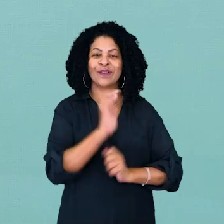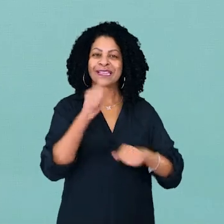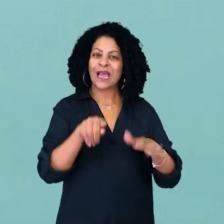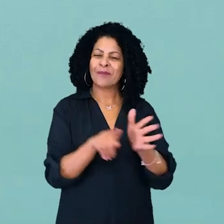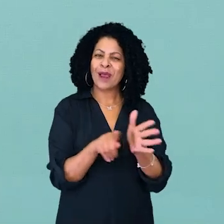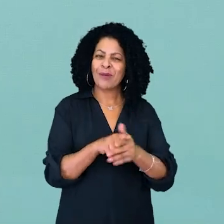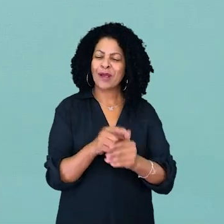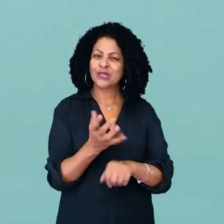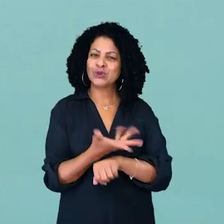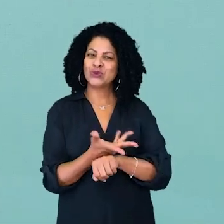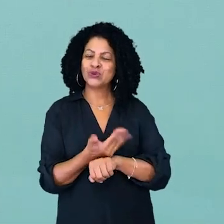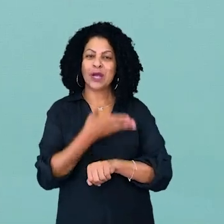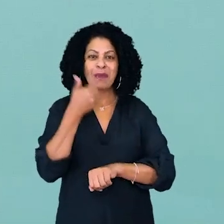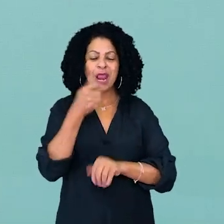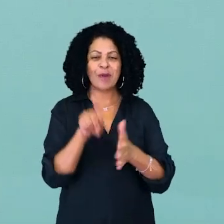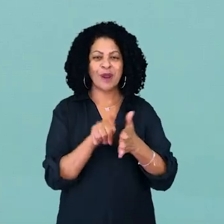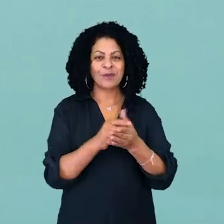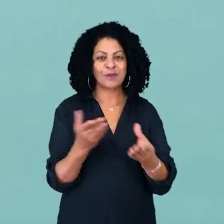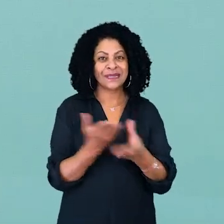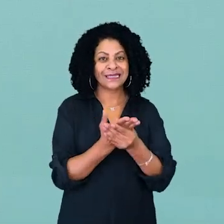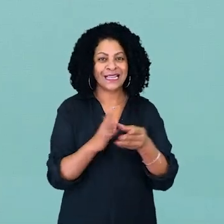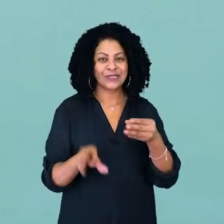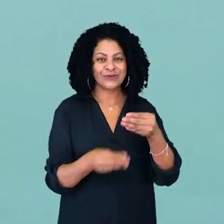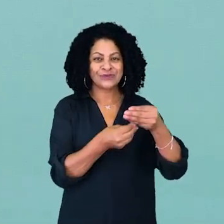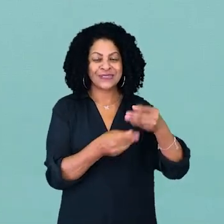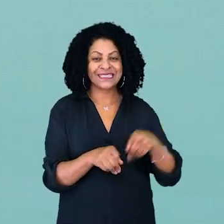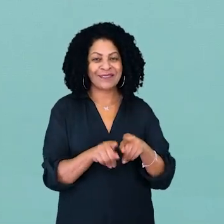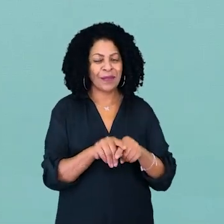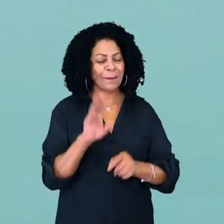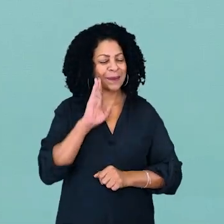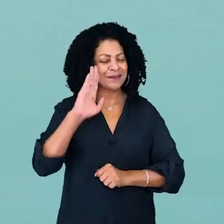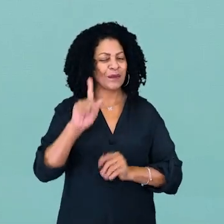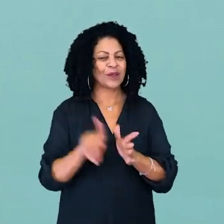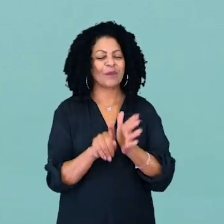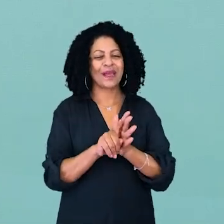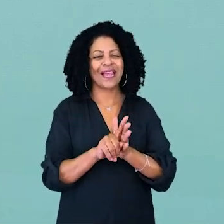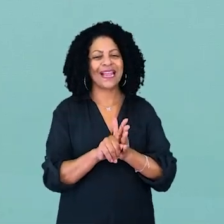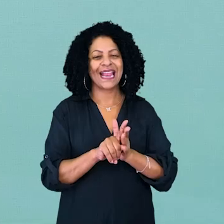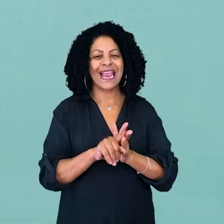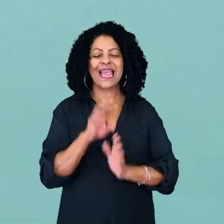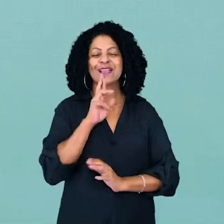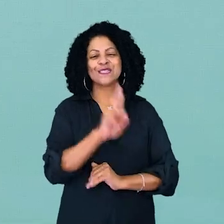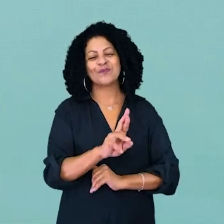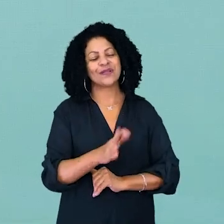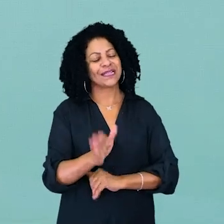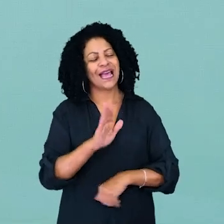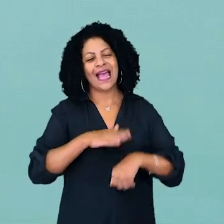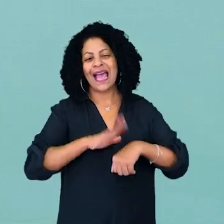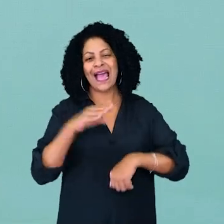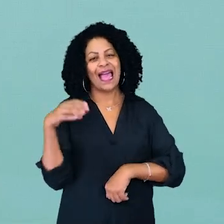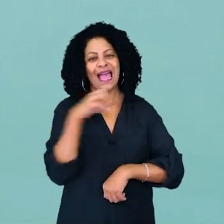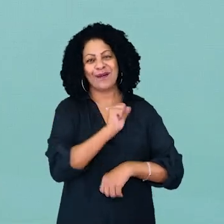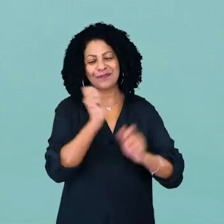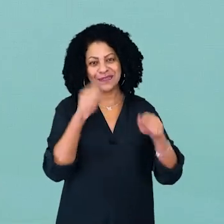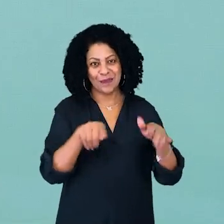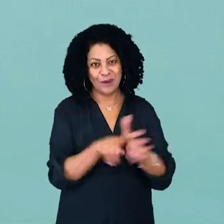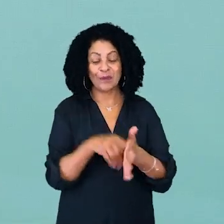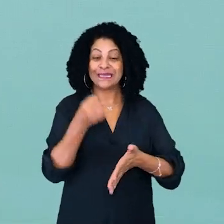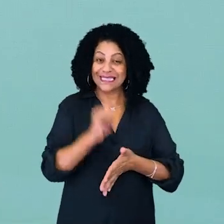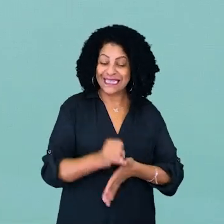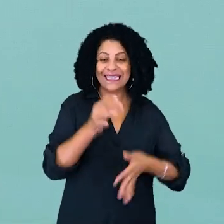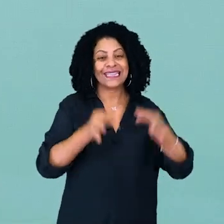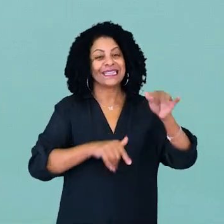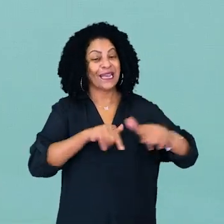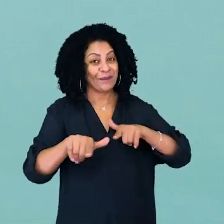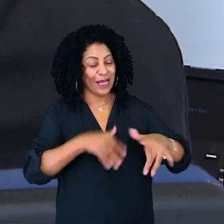permitir mais agilidade na tramitação de processos. E o principal, dar respostas mais assertivas a quem precisa dos serviços da